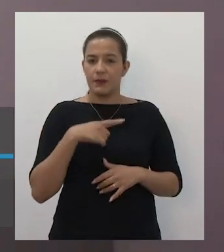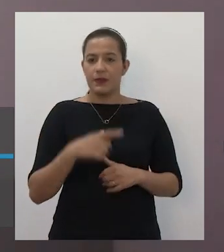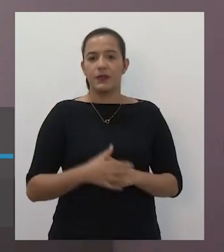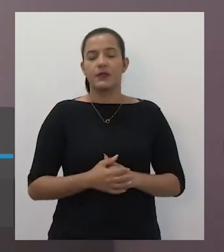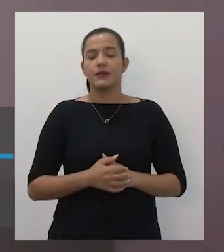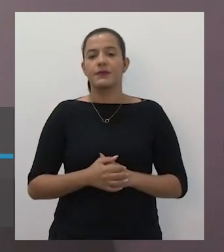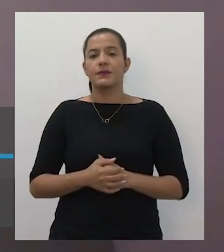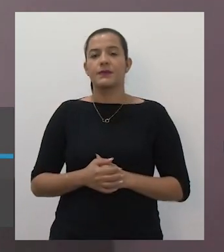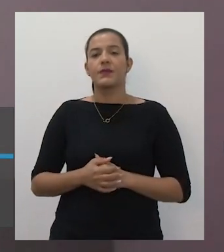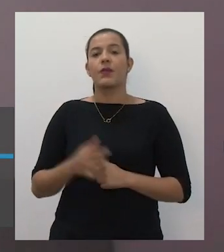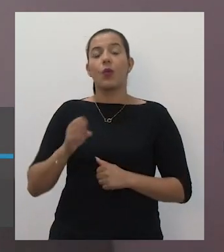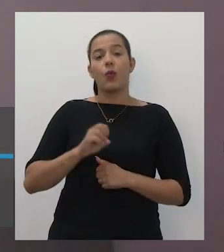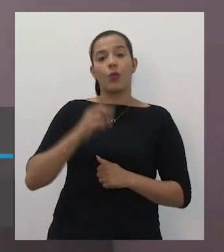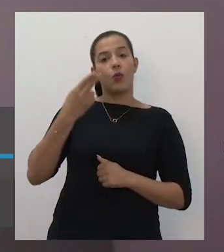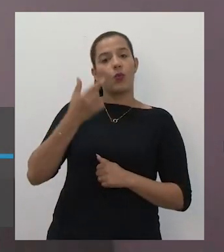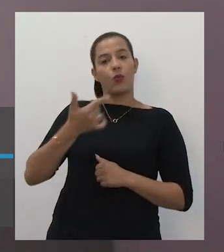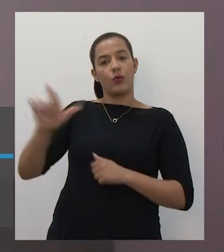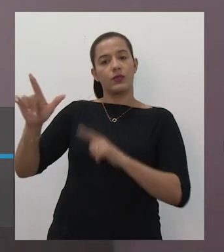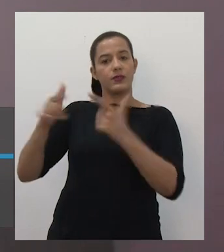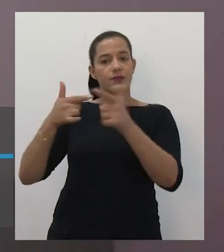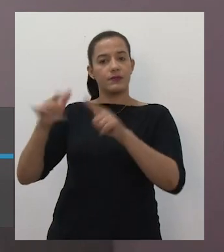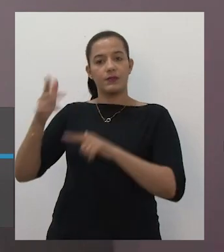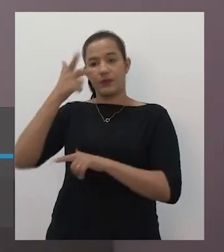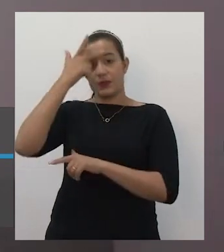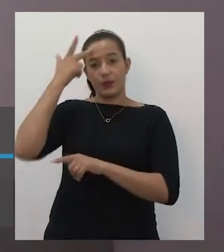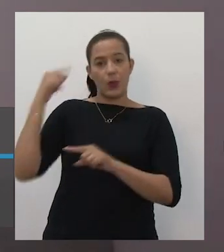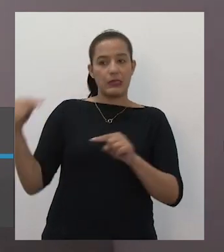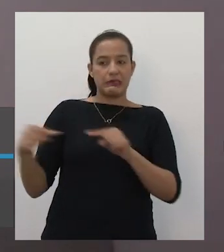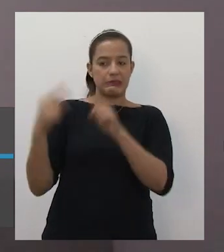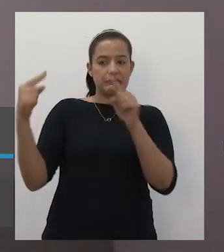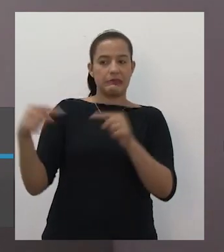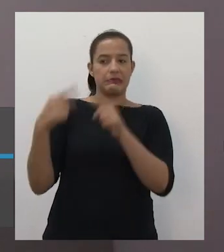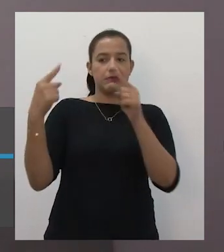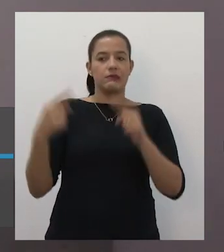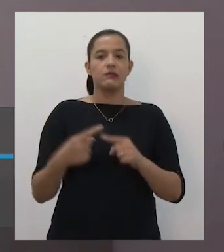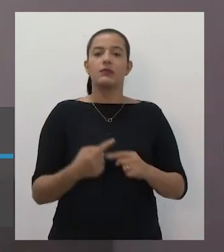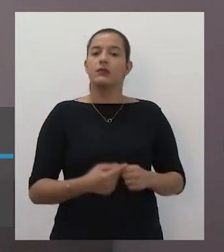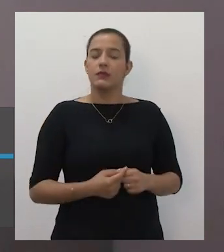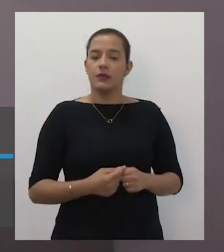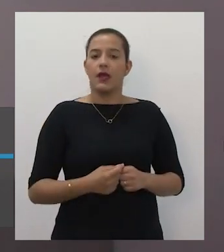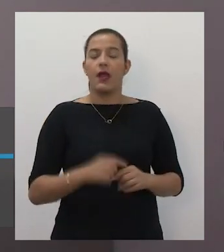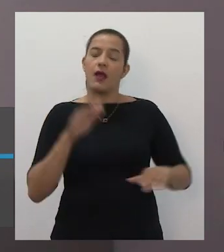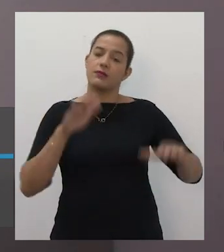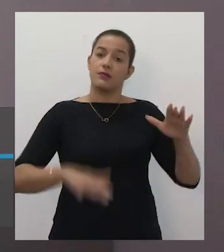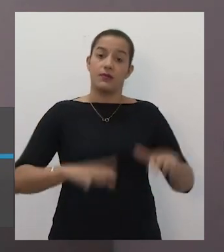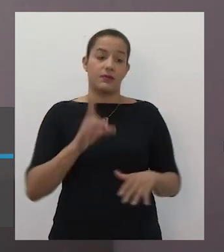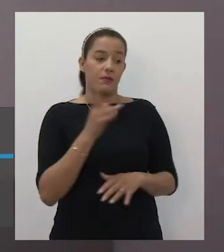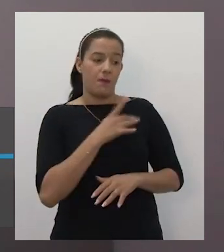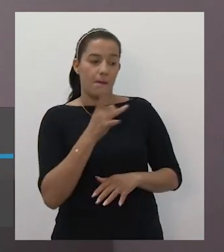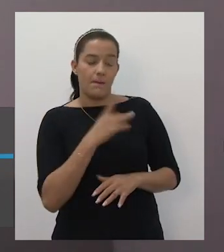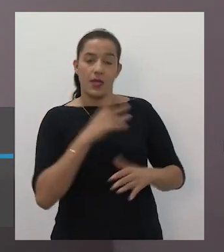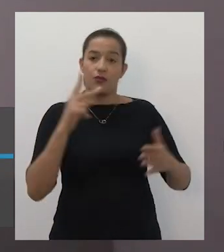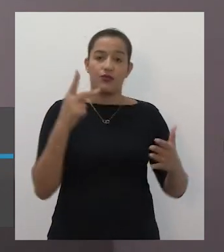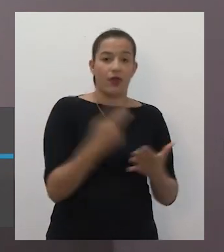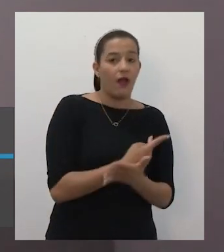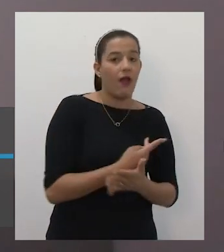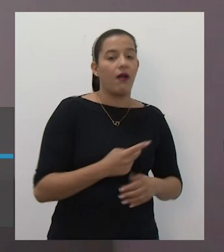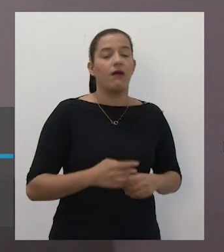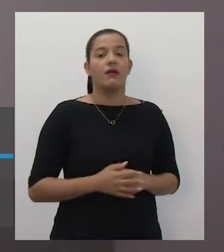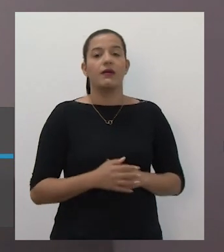talvez conflito com outras pessoas, gera medo, a gente tem medo de errar, a gente tem medo de não estar no